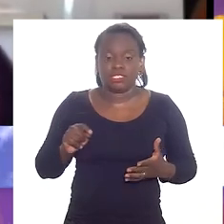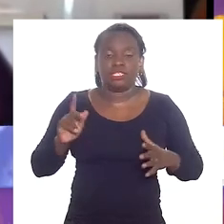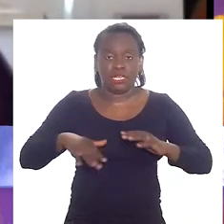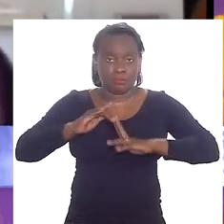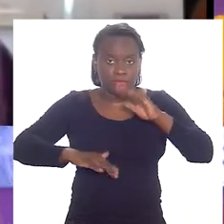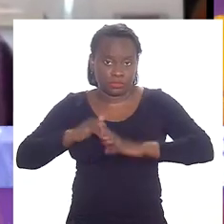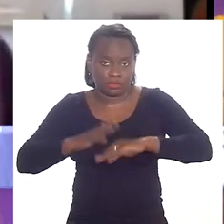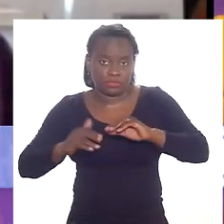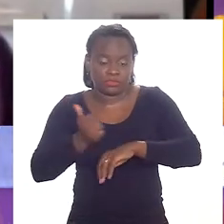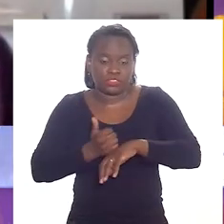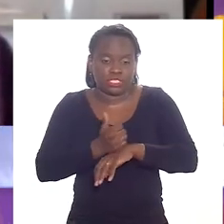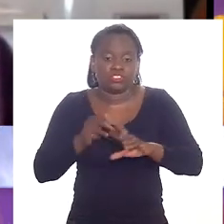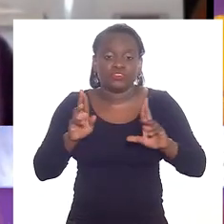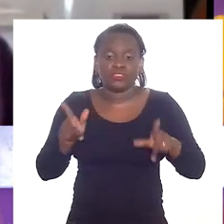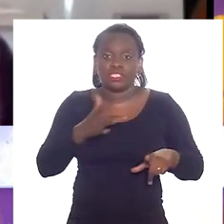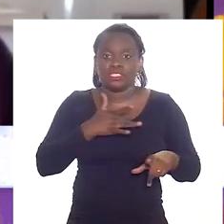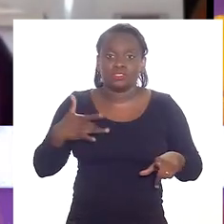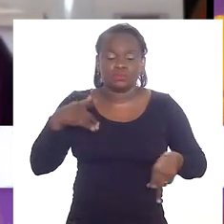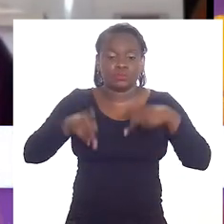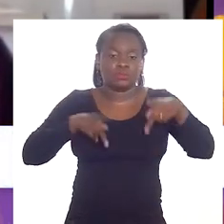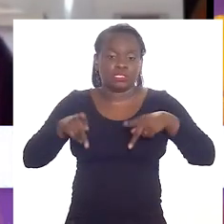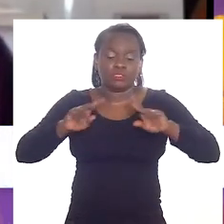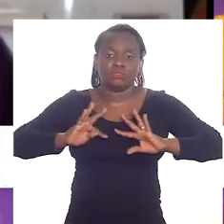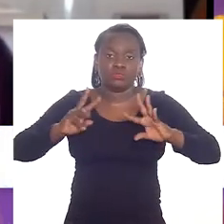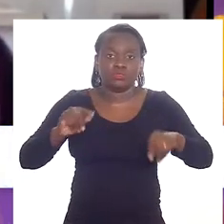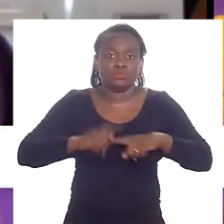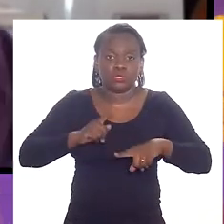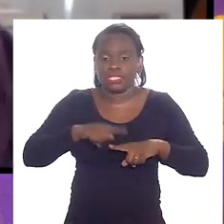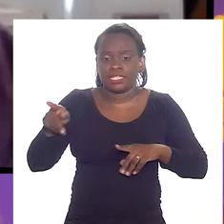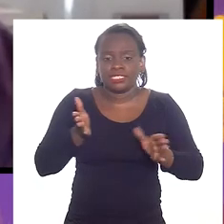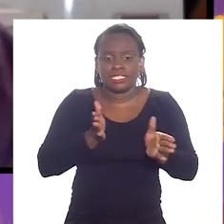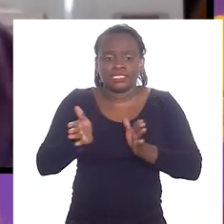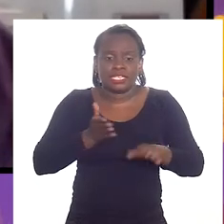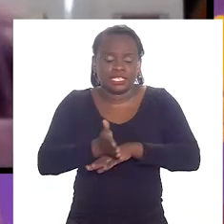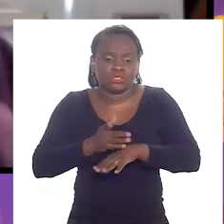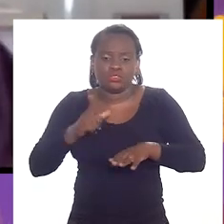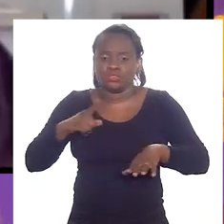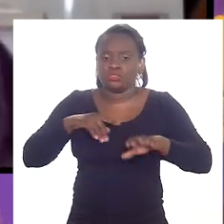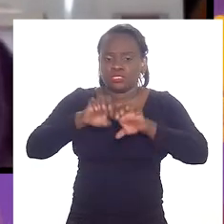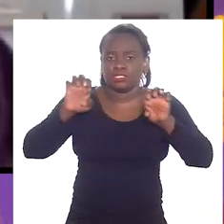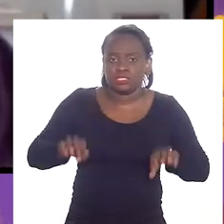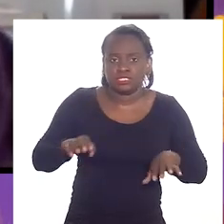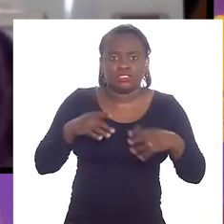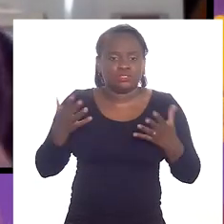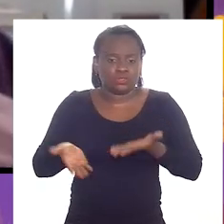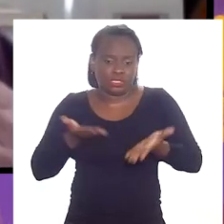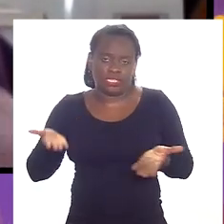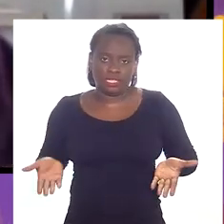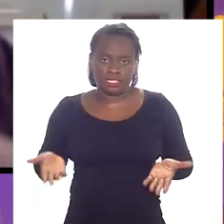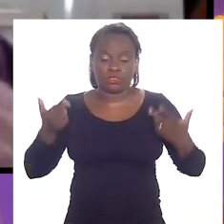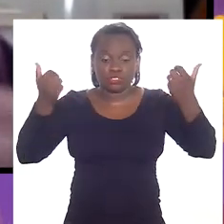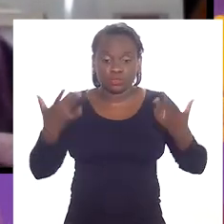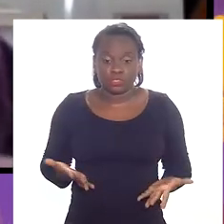ser praticado. Saúde, e aí você pega a saúde de uma maneira geral,